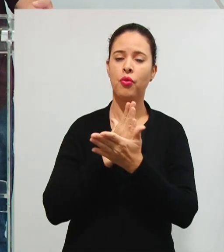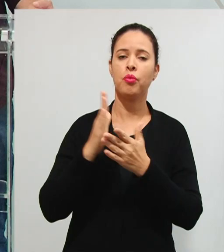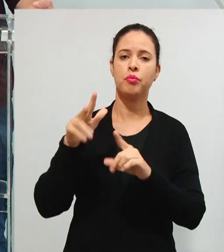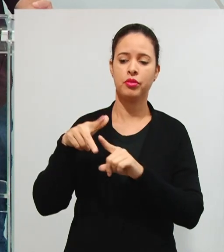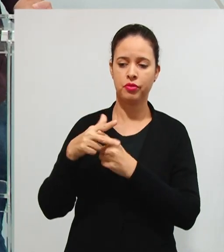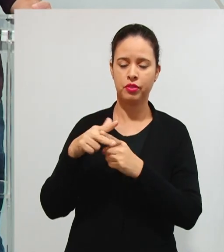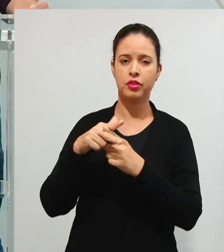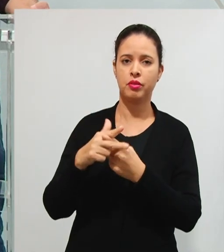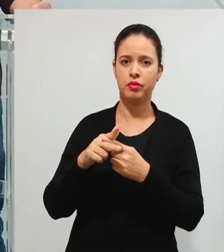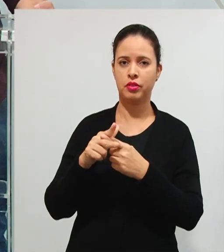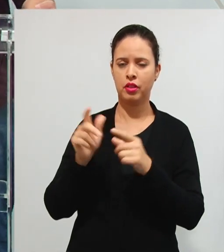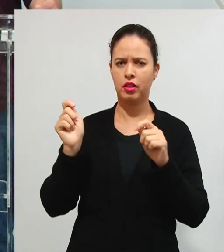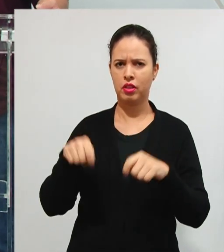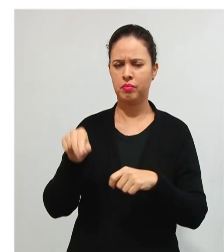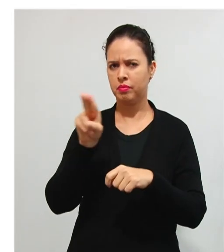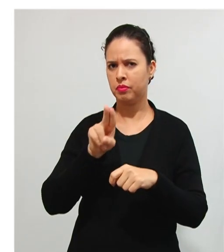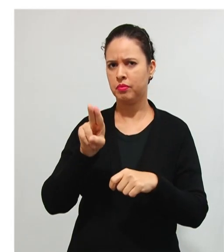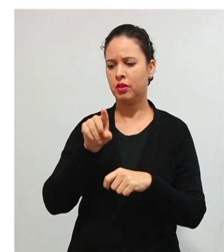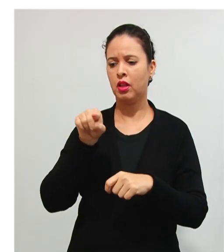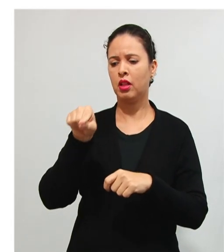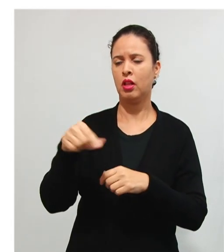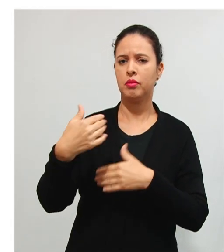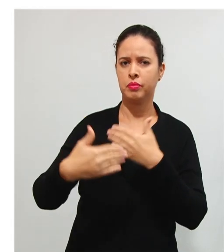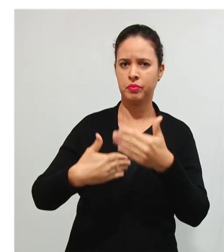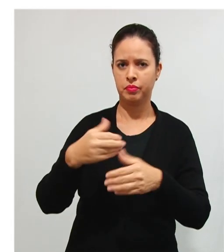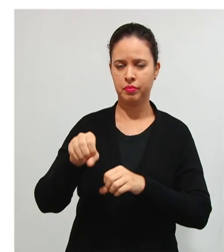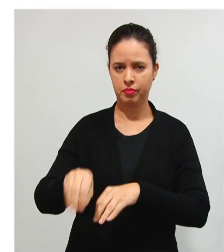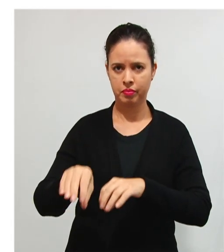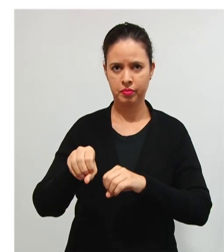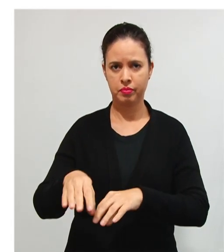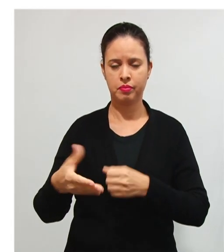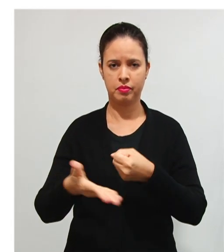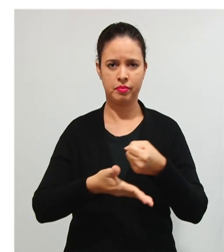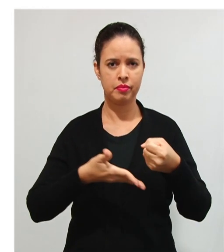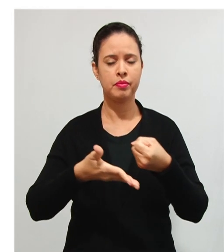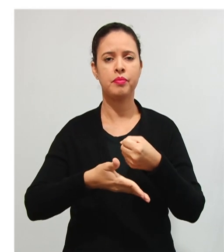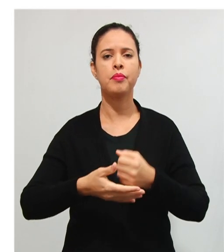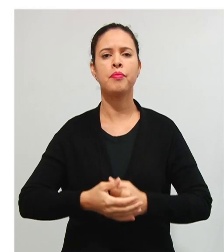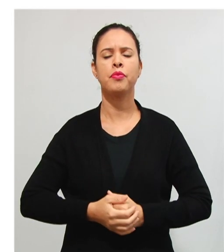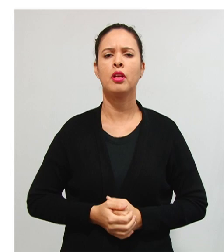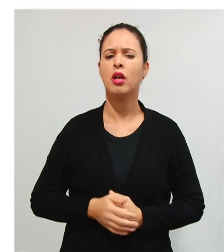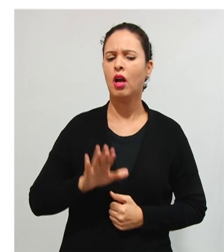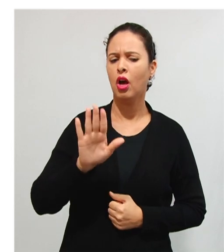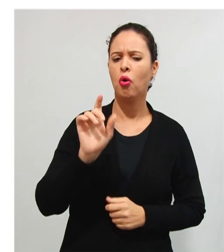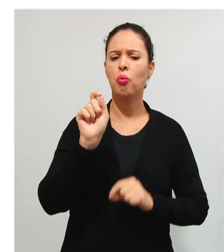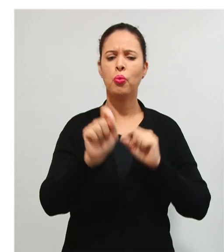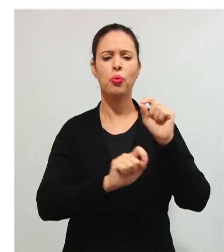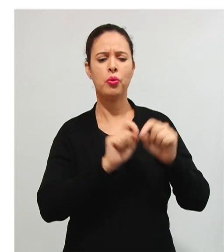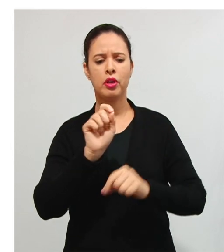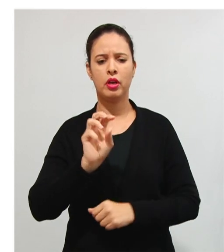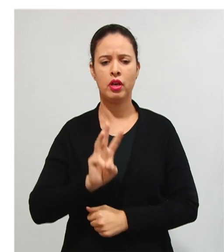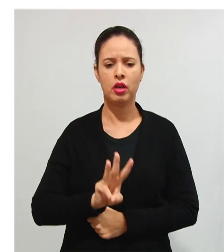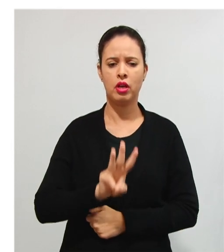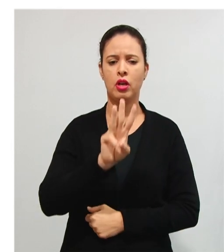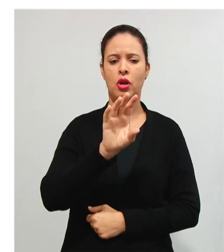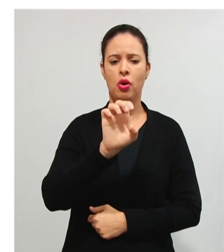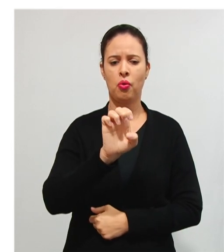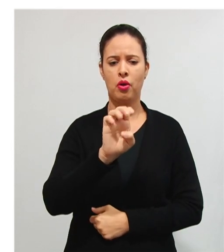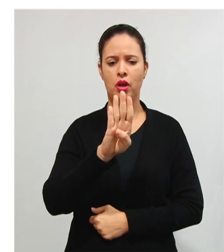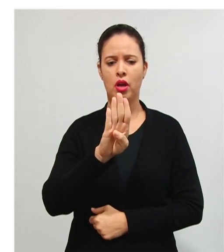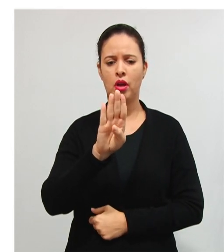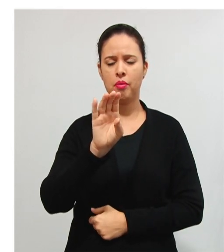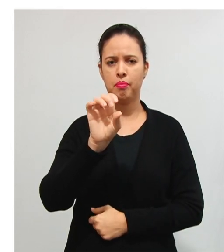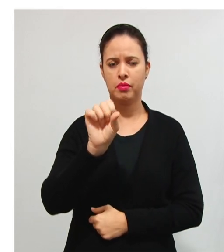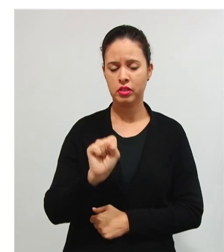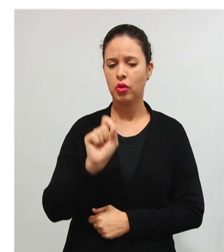de ensino na educação básica. Então, o que é web? Com a